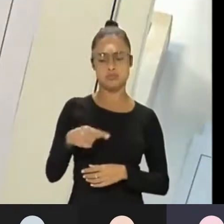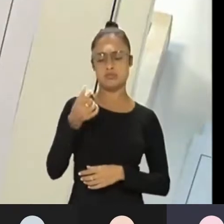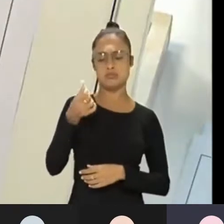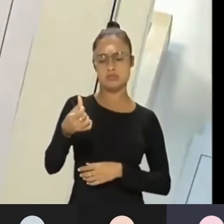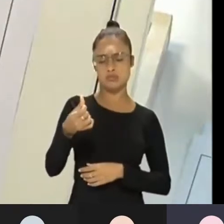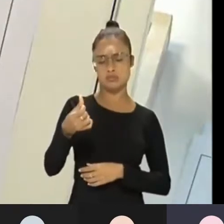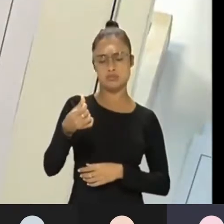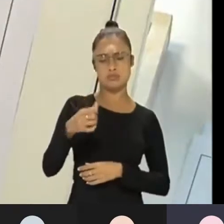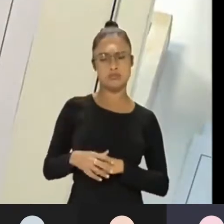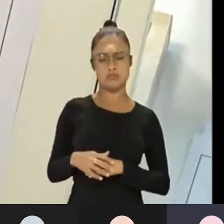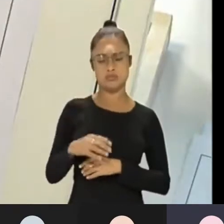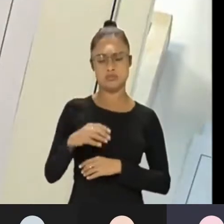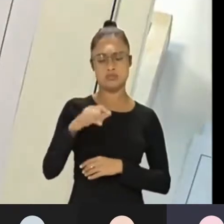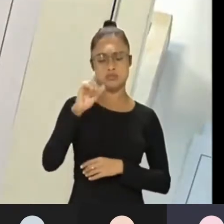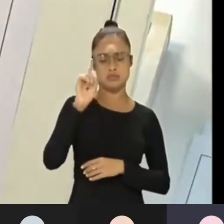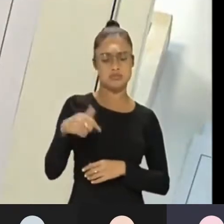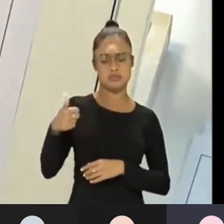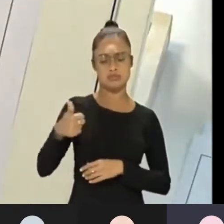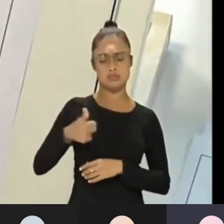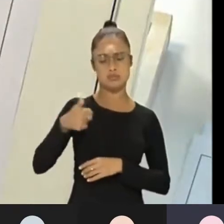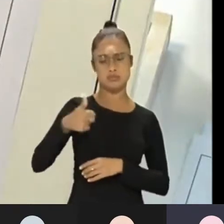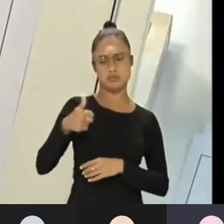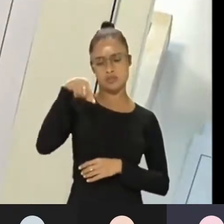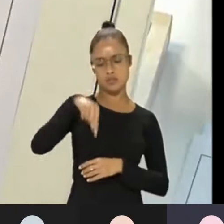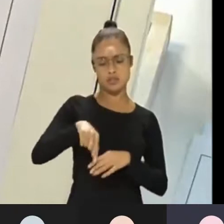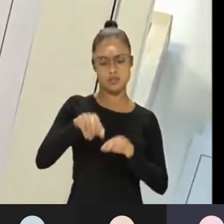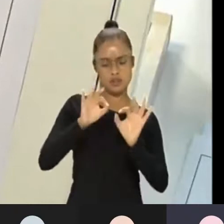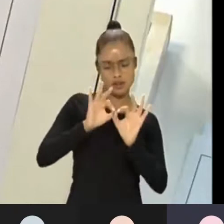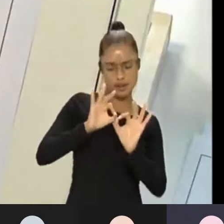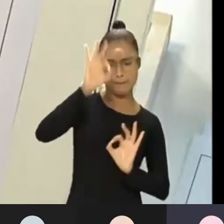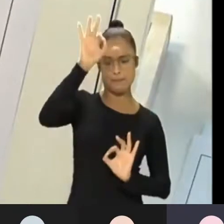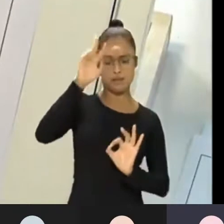Então, vou marcar 2,6 e a primeira linha eu já vou traçar forte.